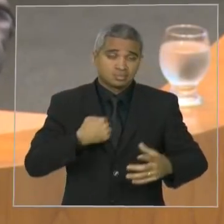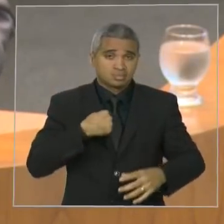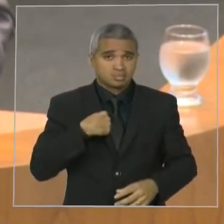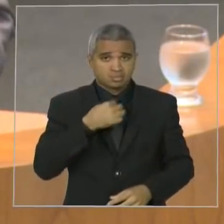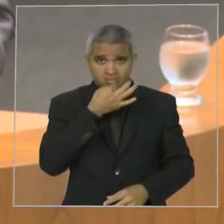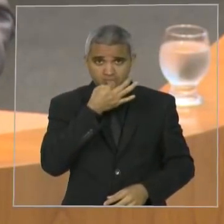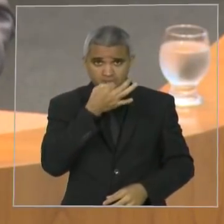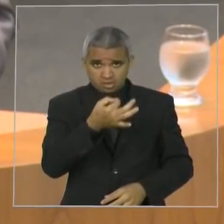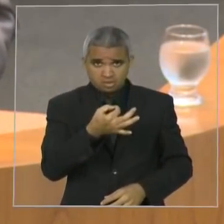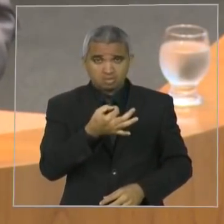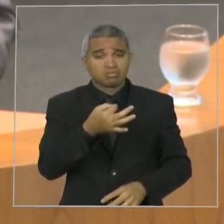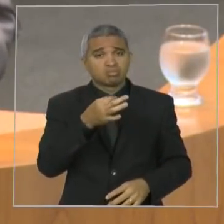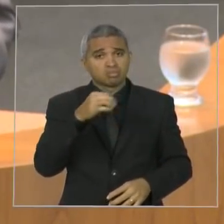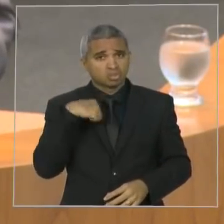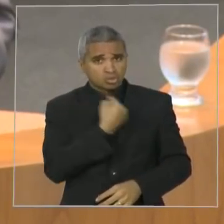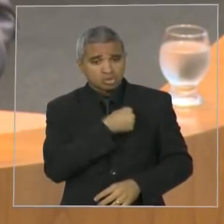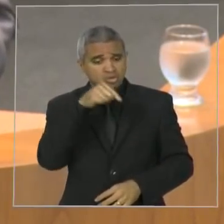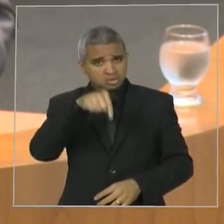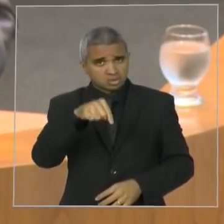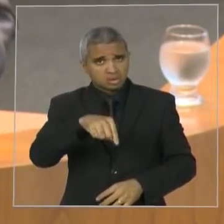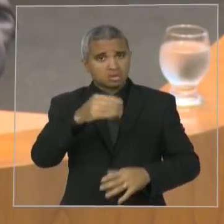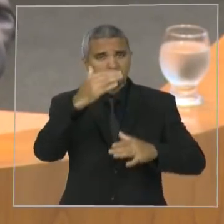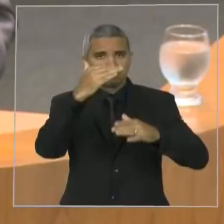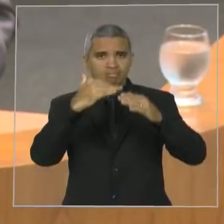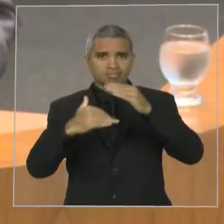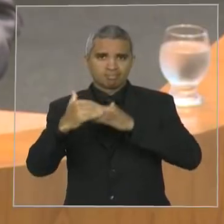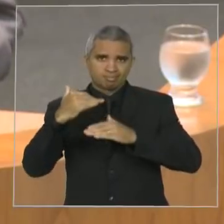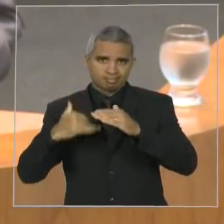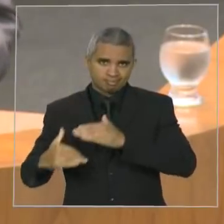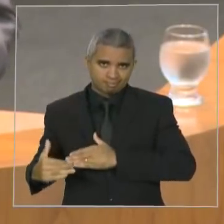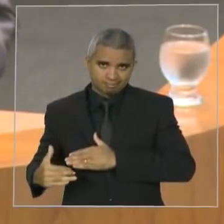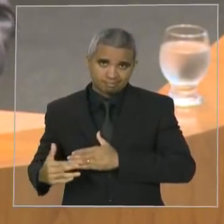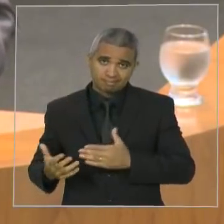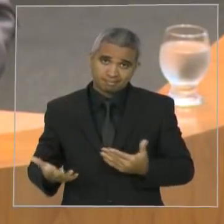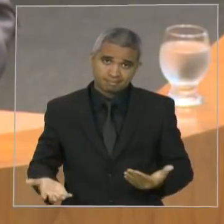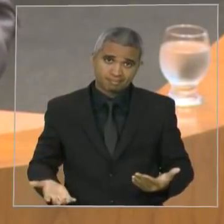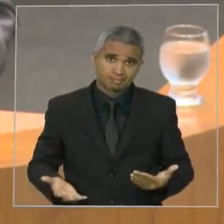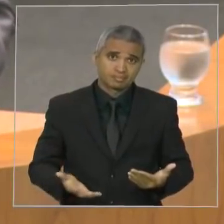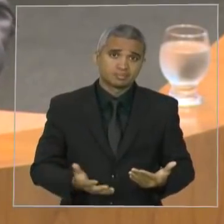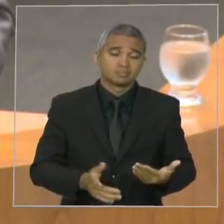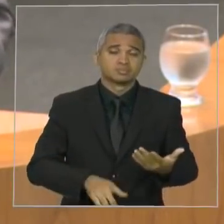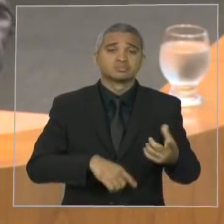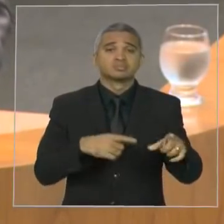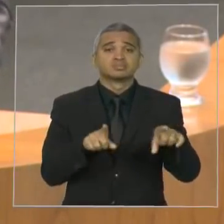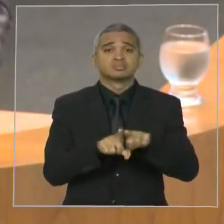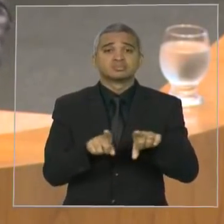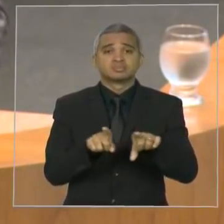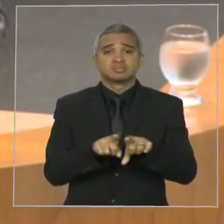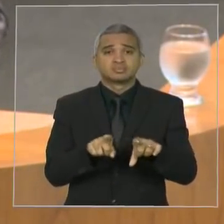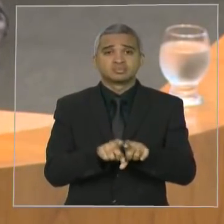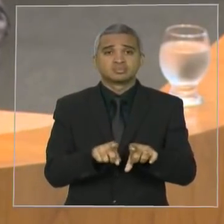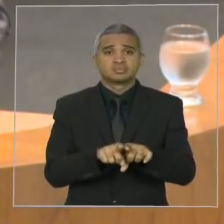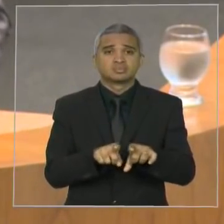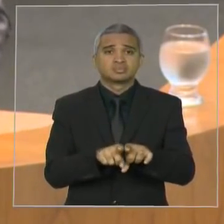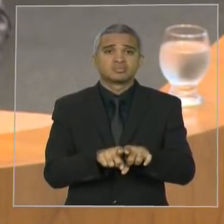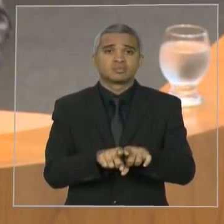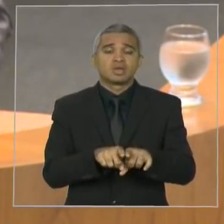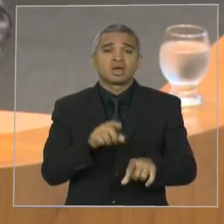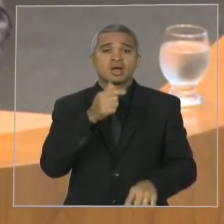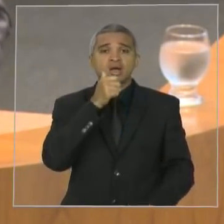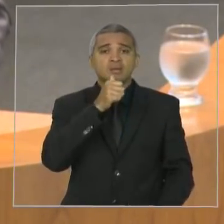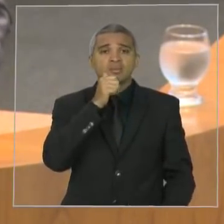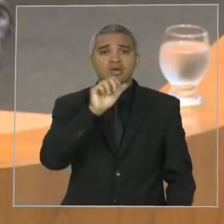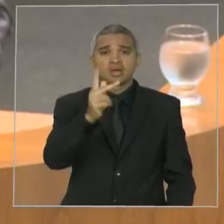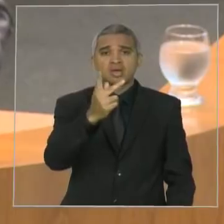na segurança pública. A princípio, não tem como se dizer que o Rio de Janeiro é um